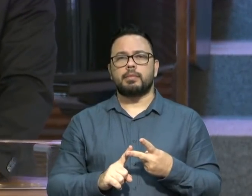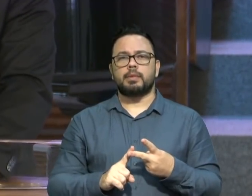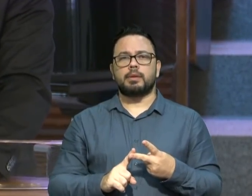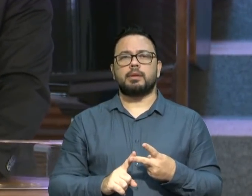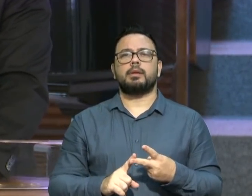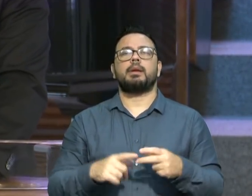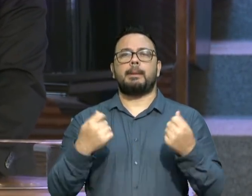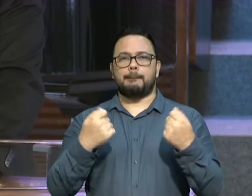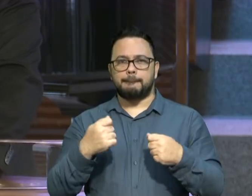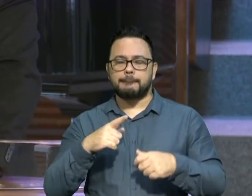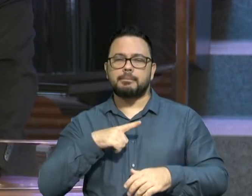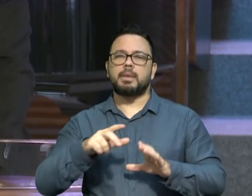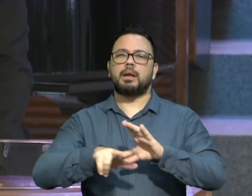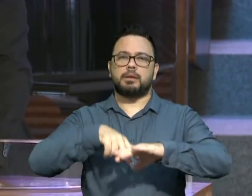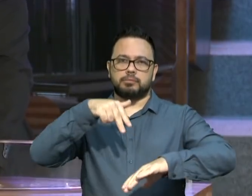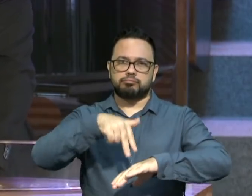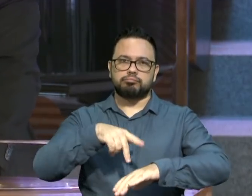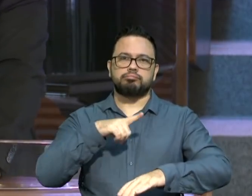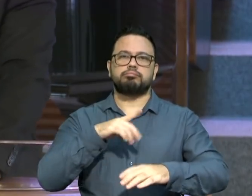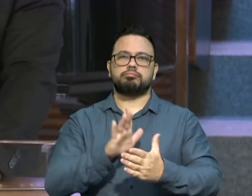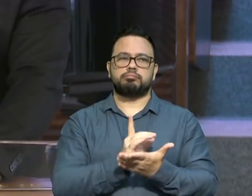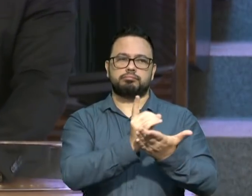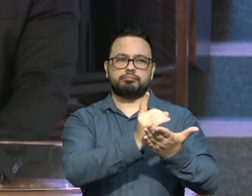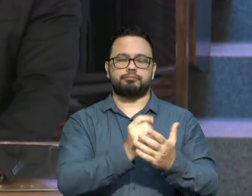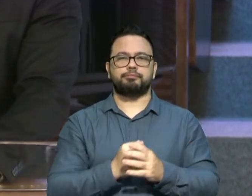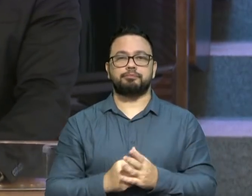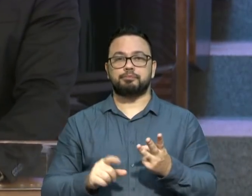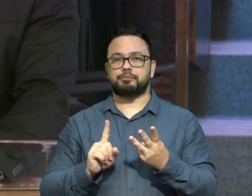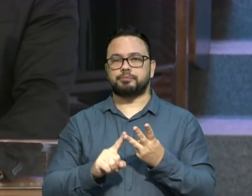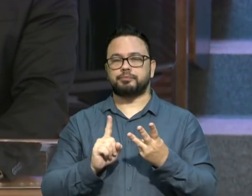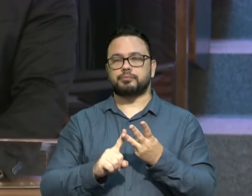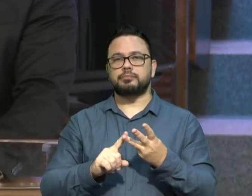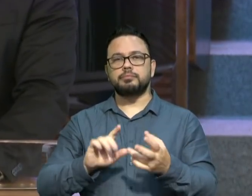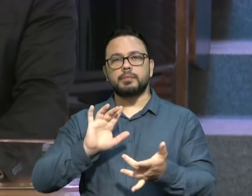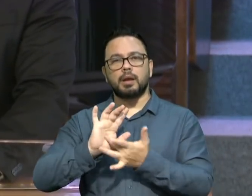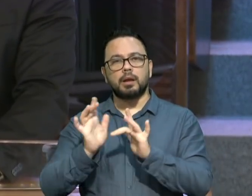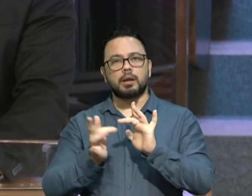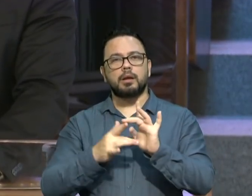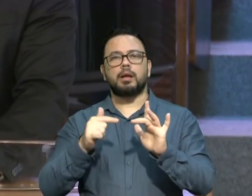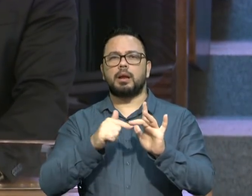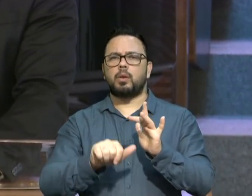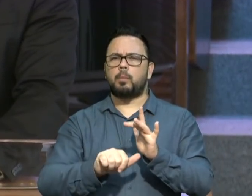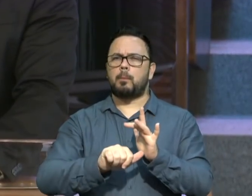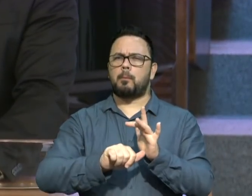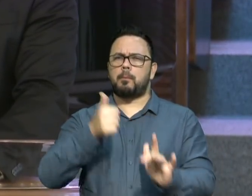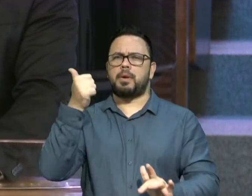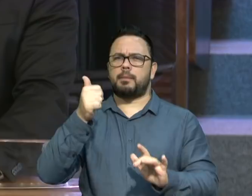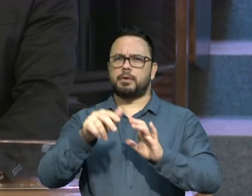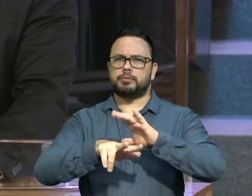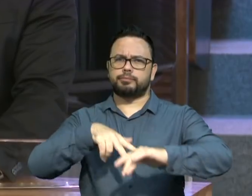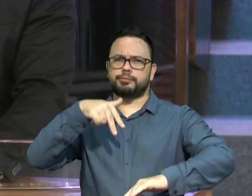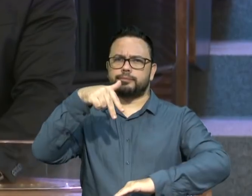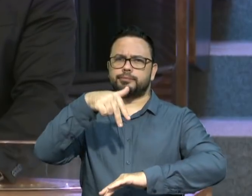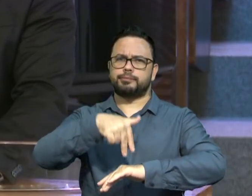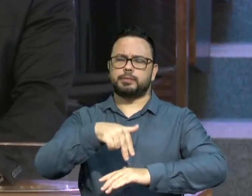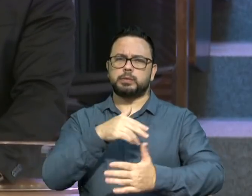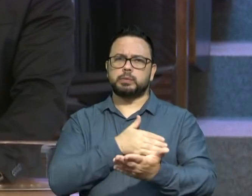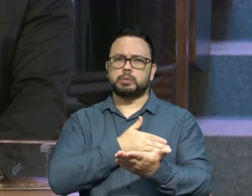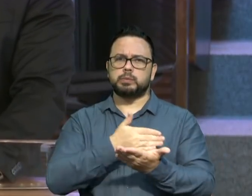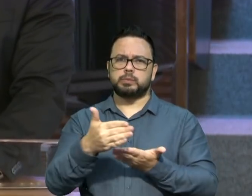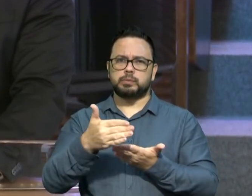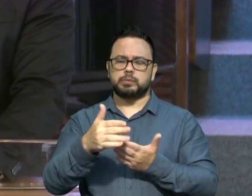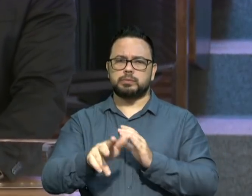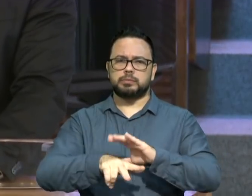não existe evangelho terceira verdade Cristo é a polícia o principal o primeiro